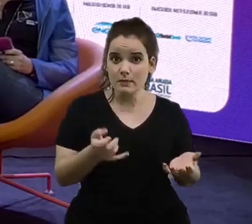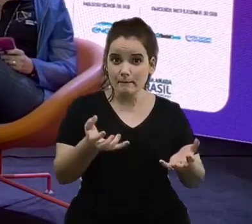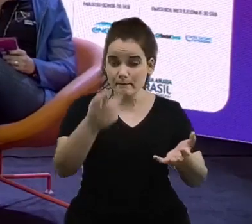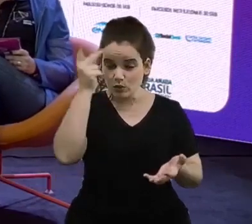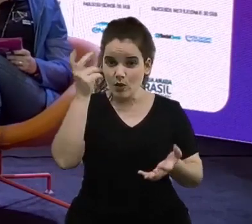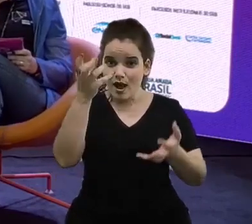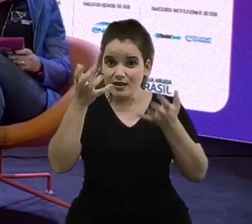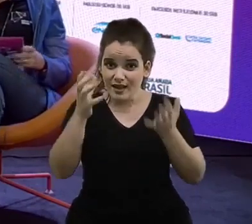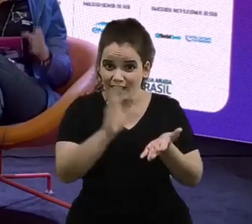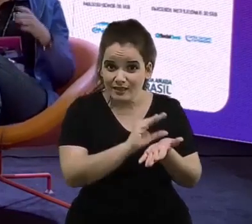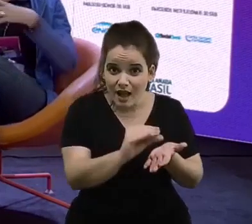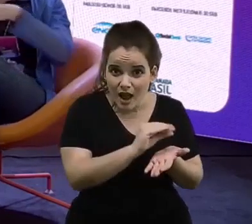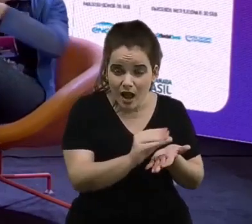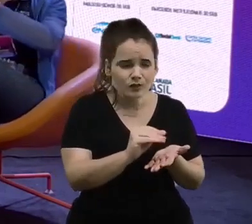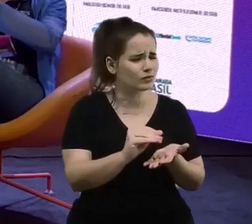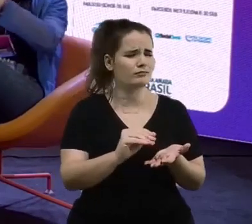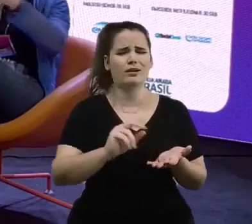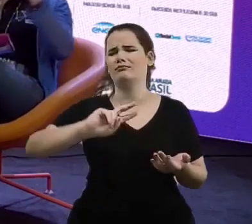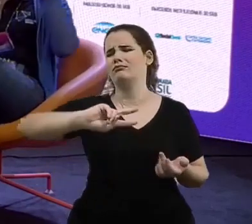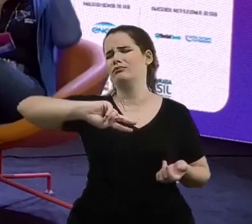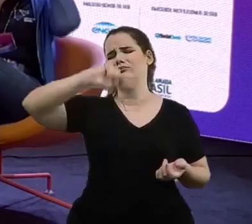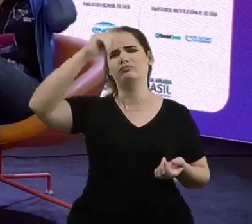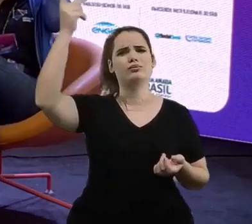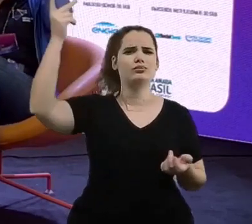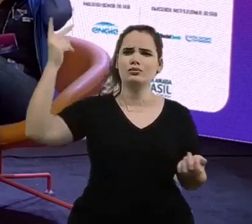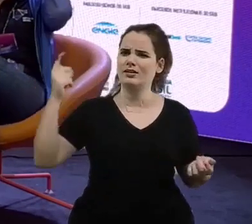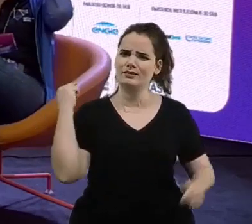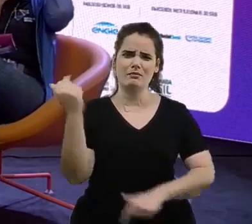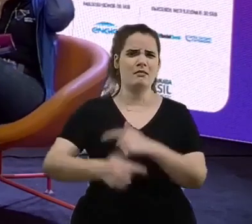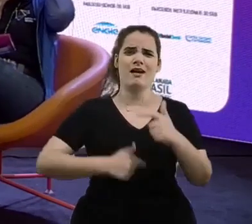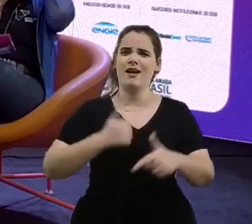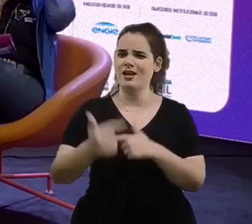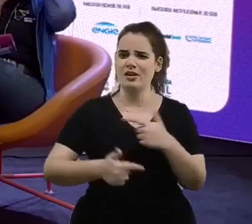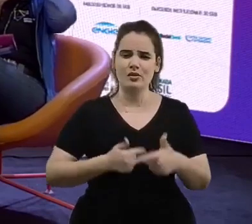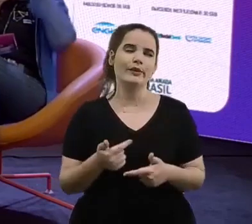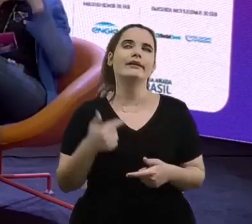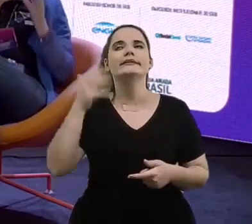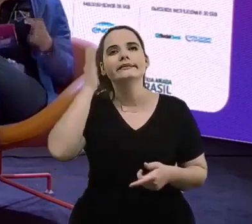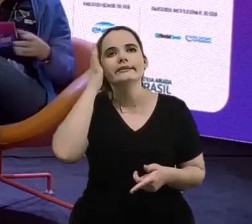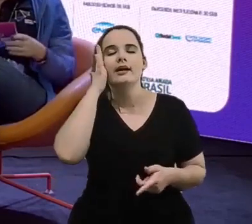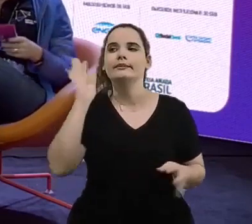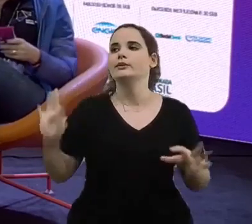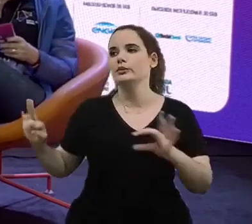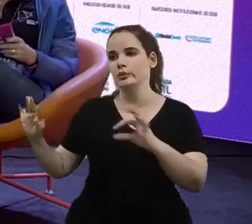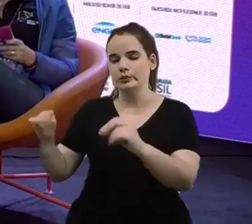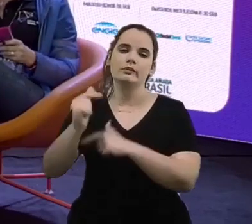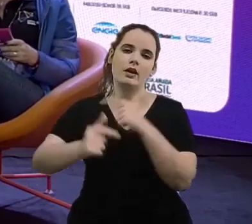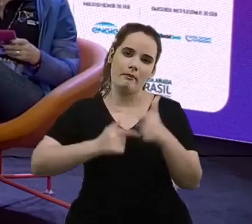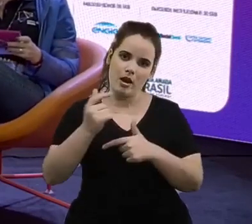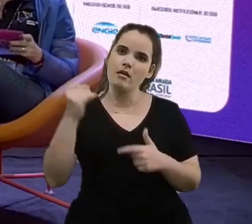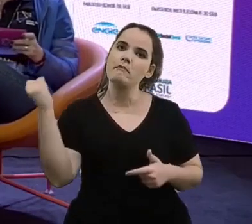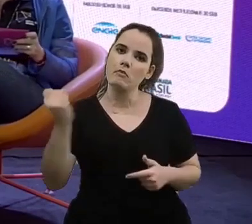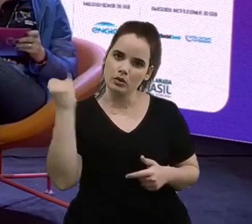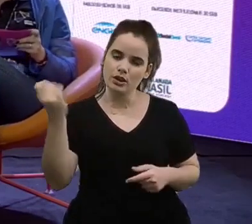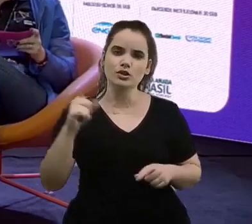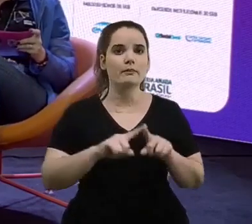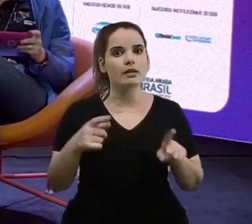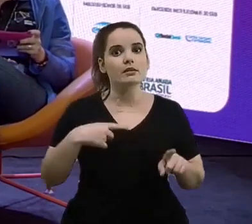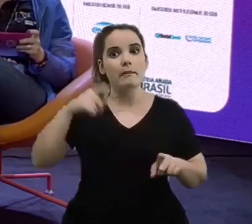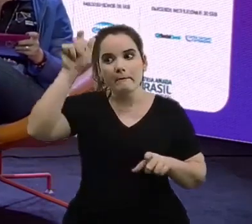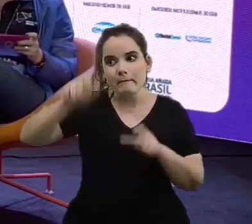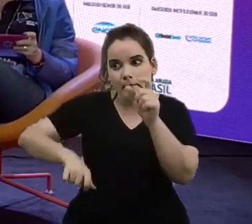segurança. Aqui a nossa equipe, né, que foi composta aí por Bárbara e Carol, da CEPLAG, George